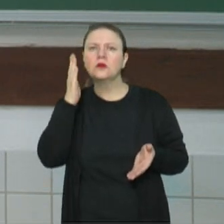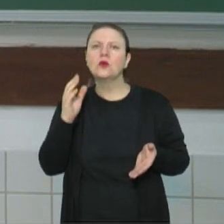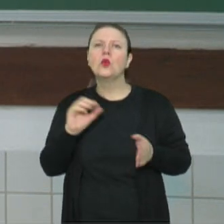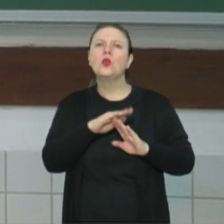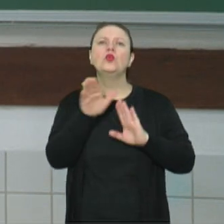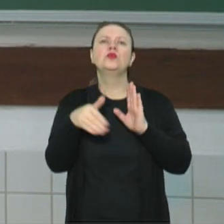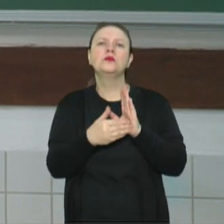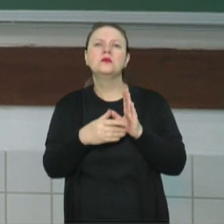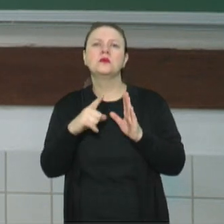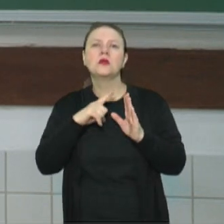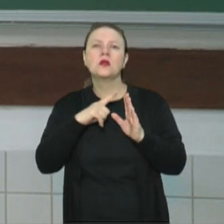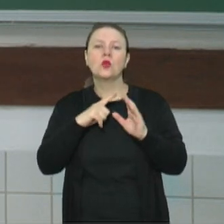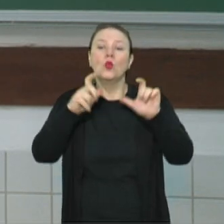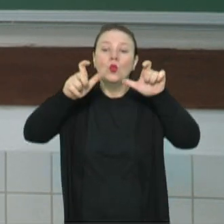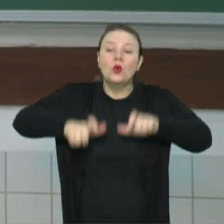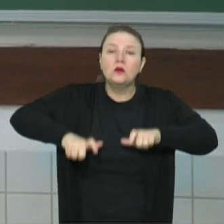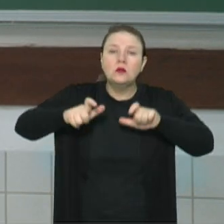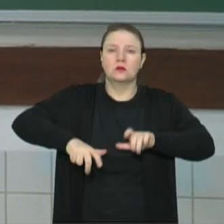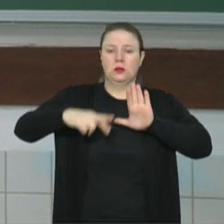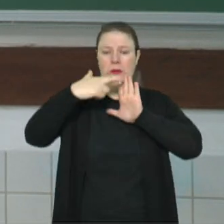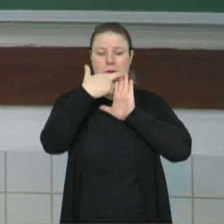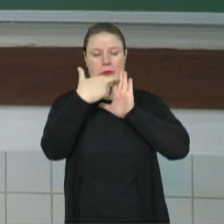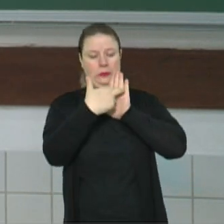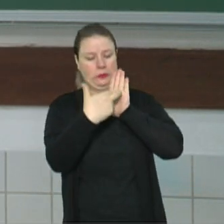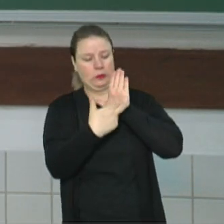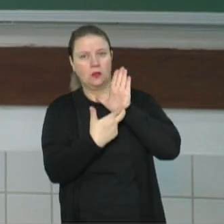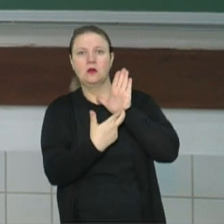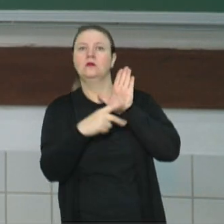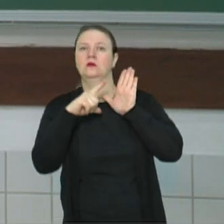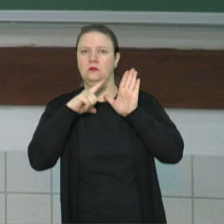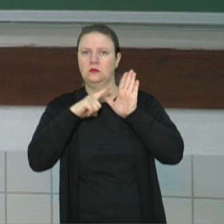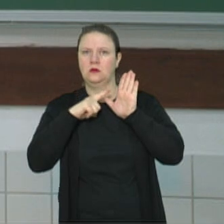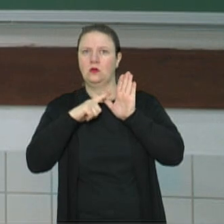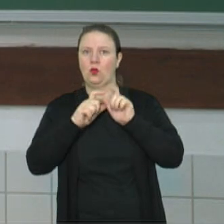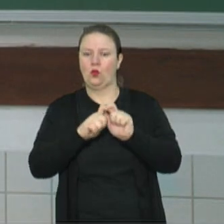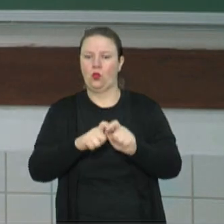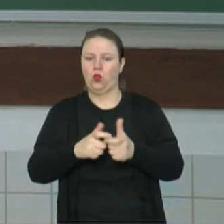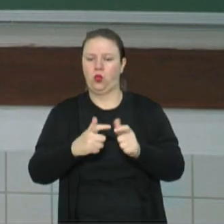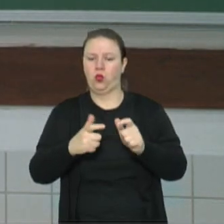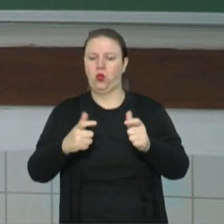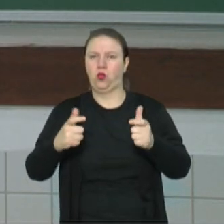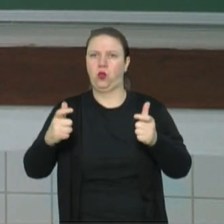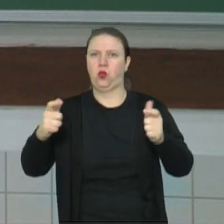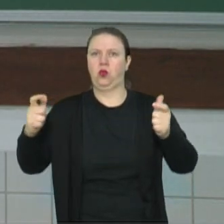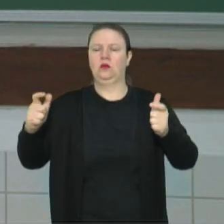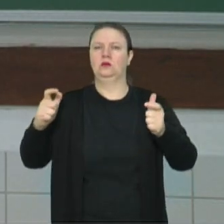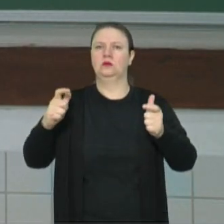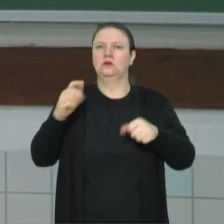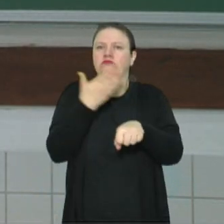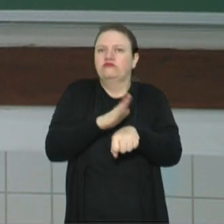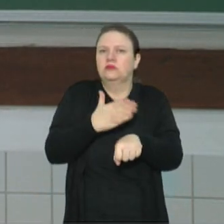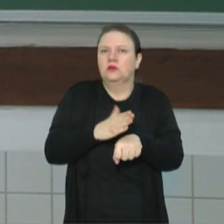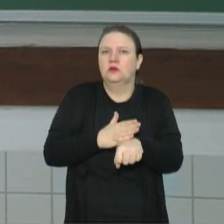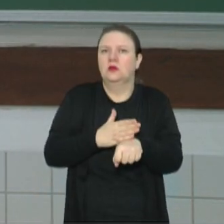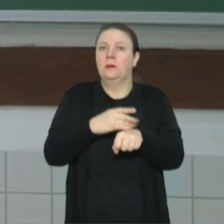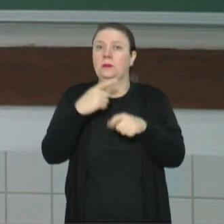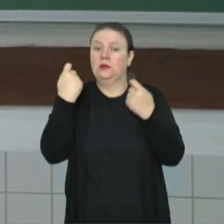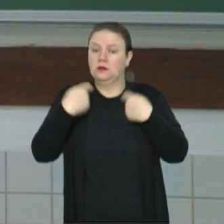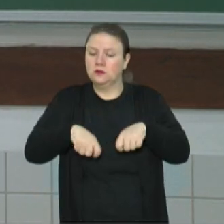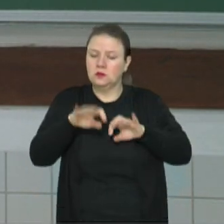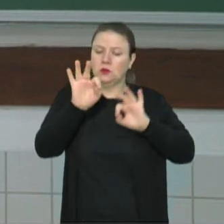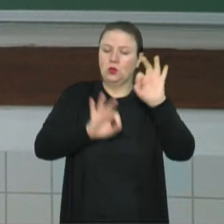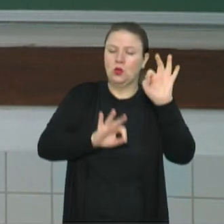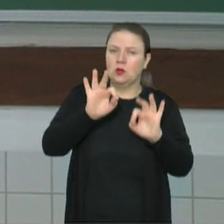né, existe uma entidade que regulamenta. Como ela começa a crescer bastante, você precisa que entidades façam regras,